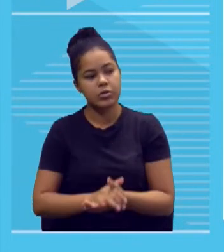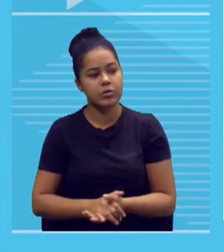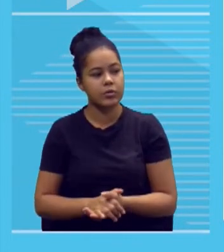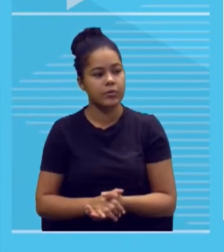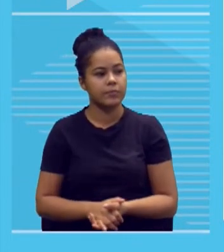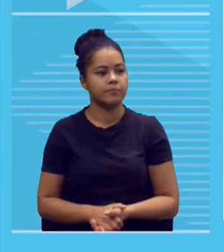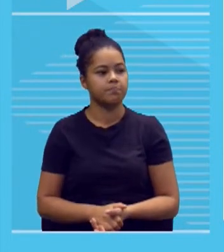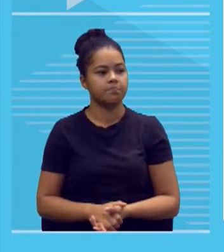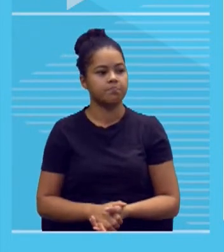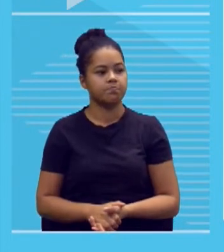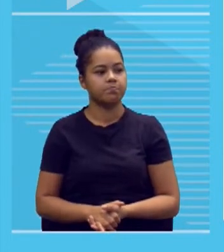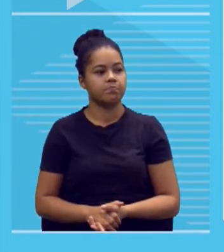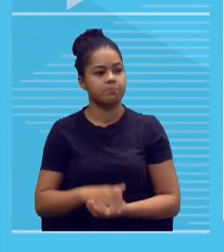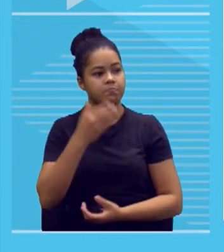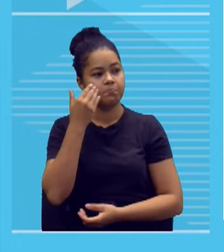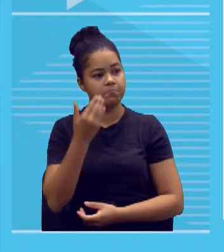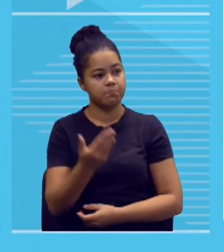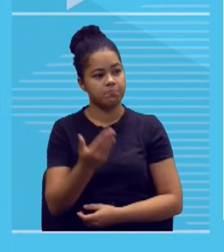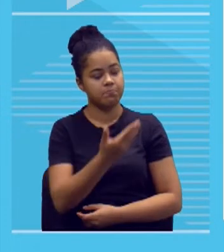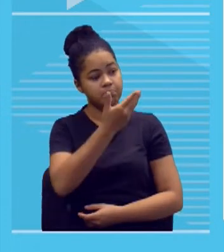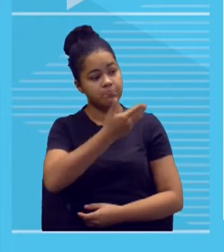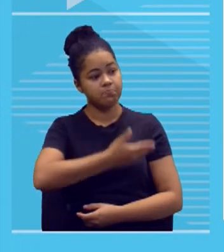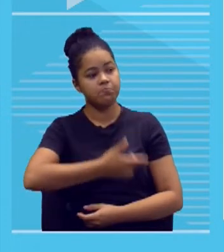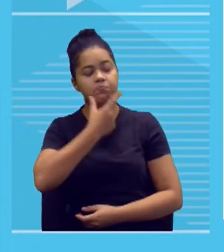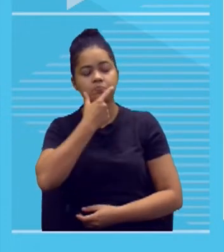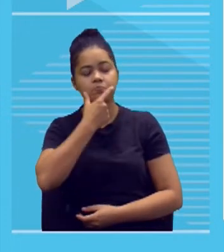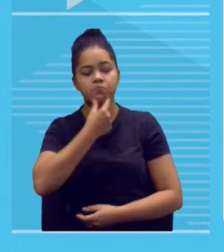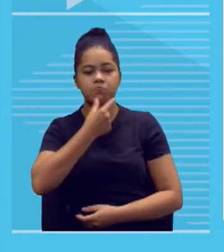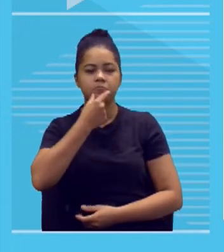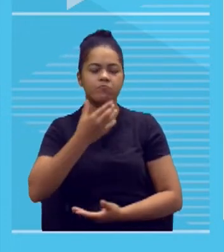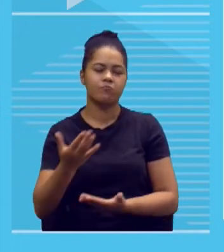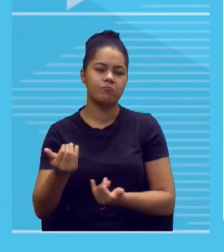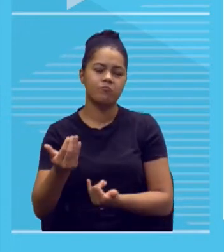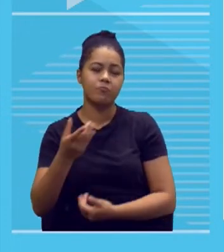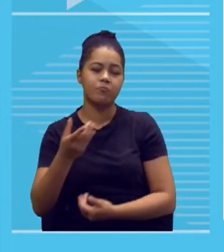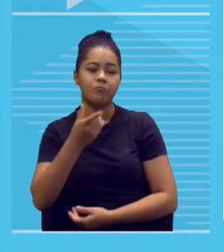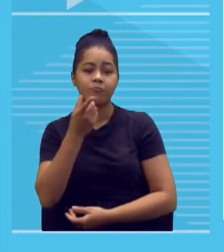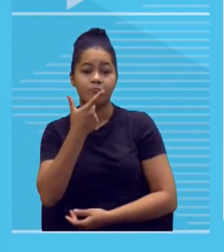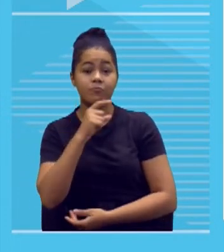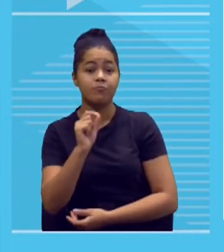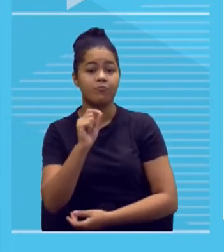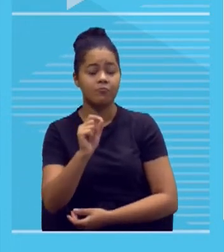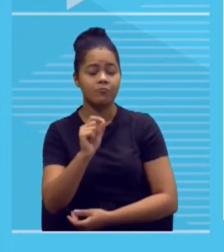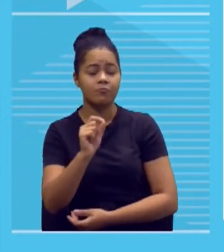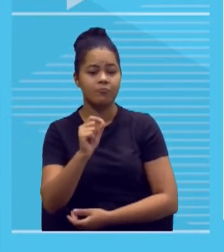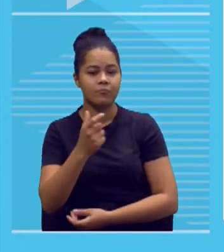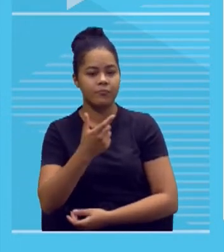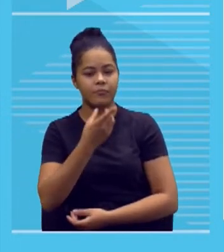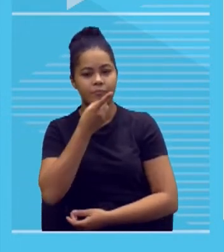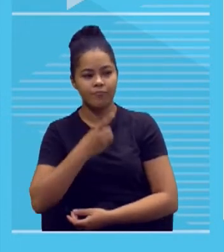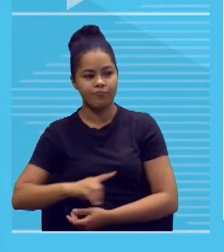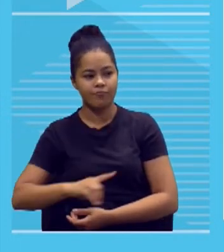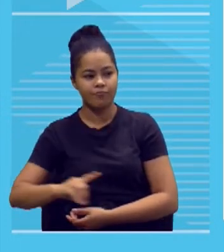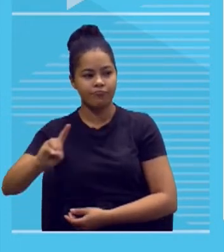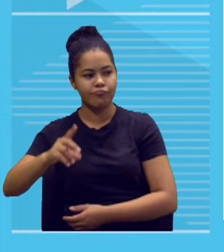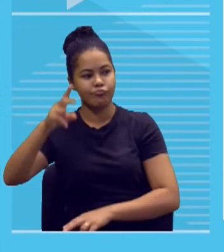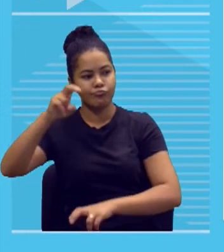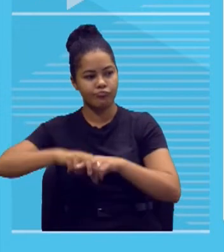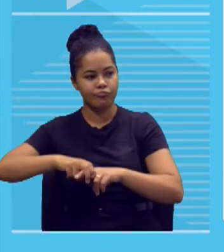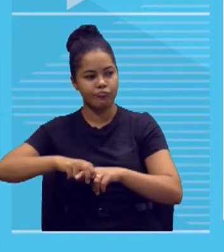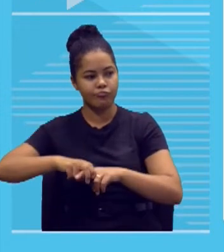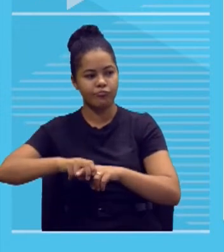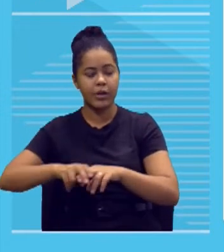Olha aí cara mostrando o jovem Charles Darwin Sentado aí nas ilhas Galápagos olha olha lá atrás